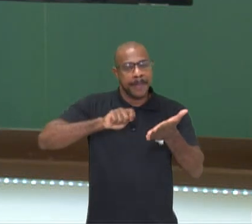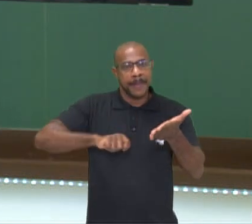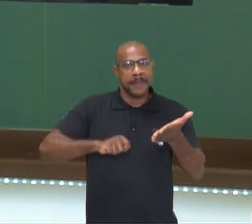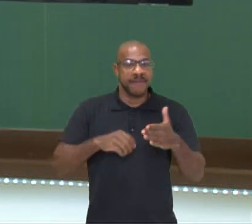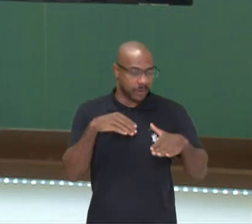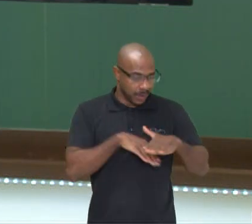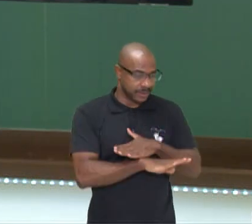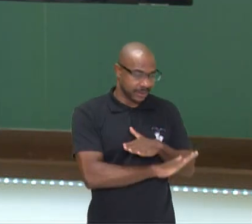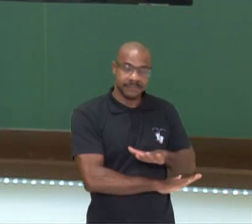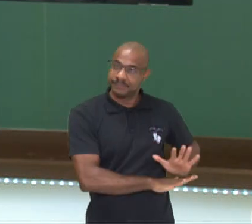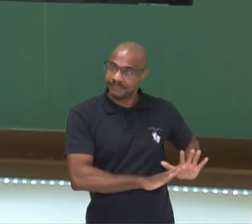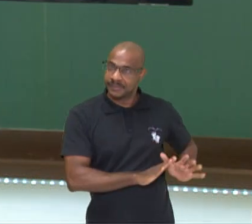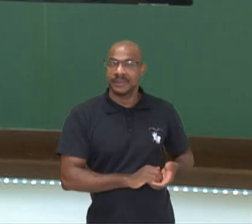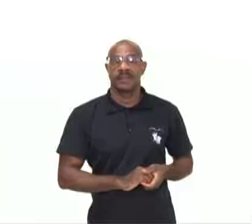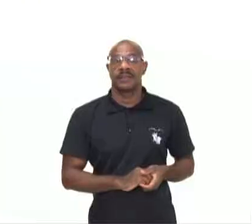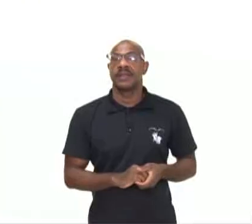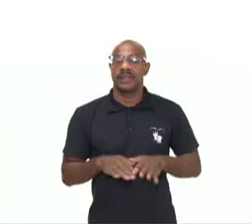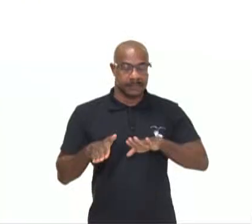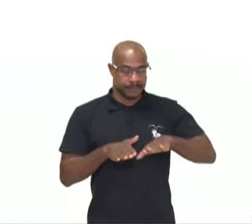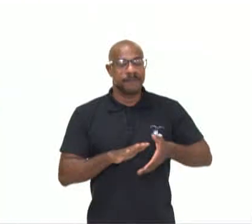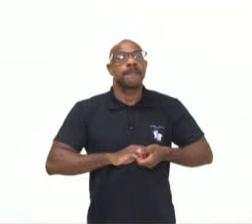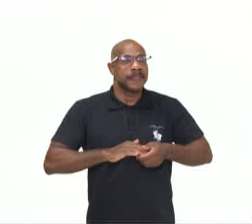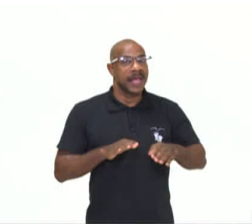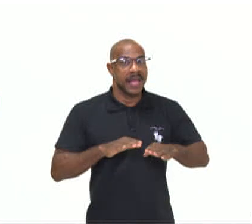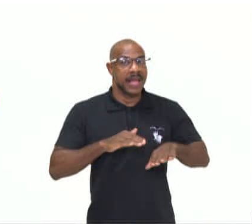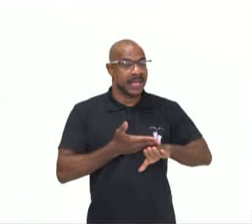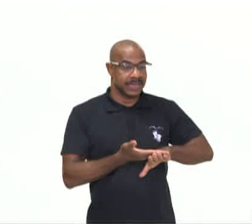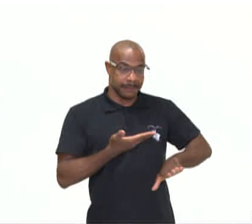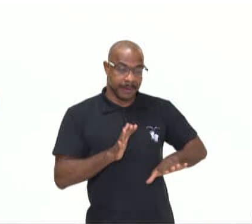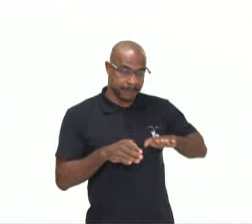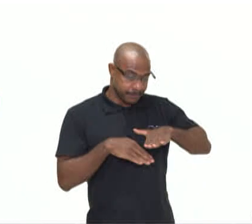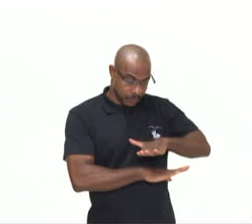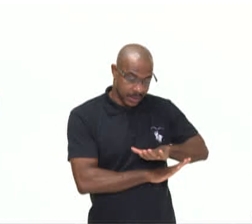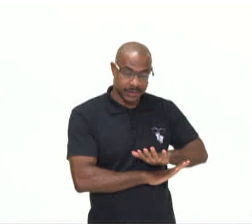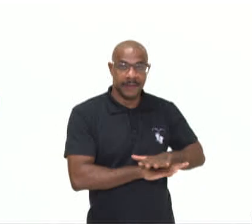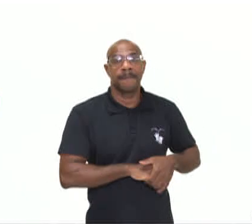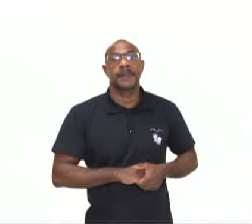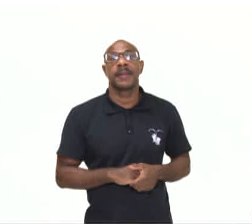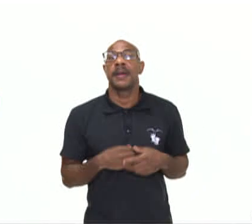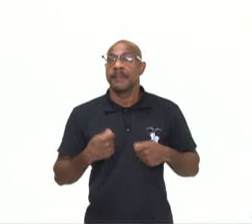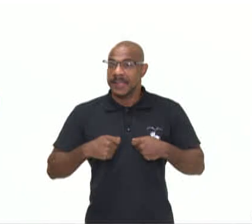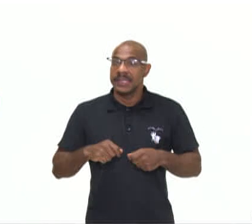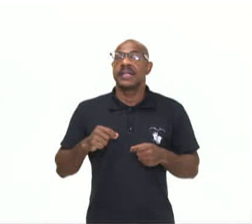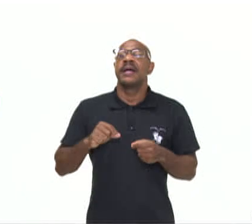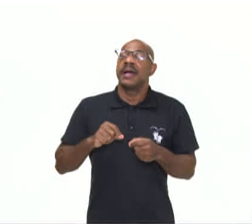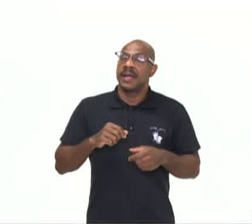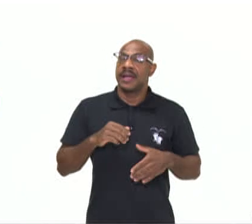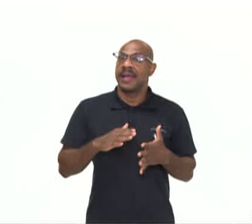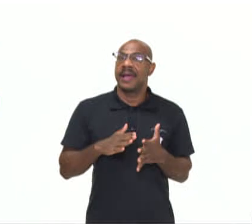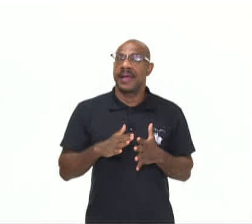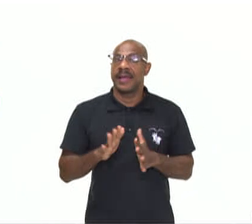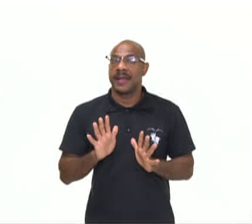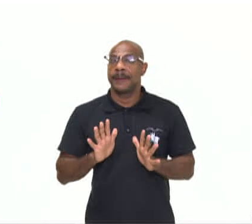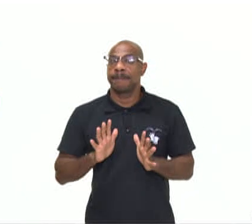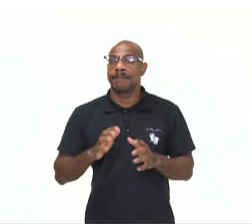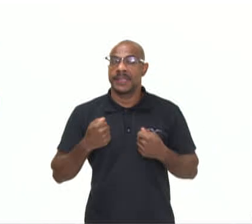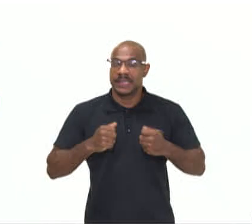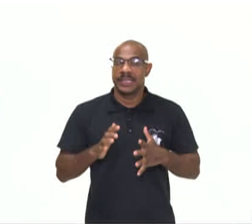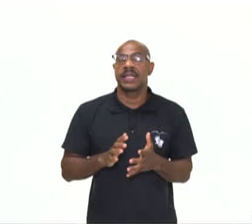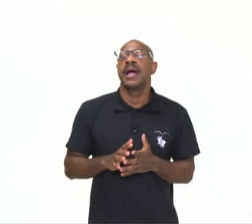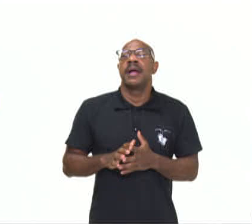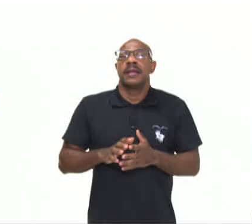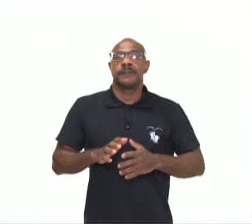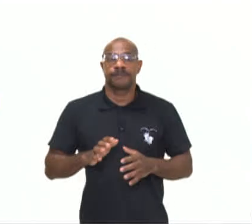guardadas ali no cantinho olha só é importante tem perguntas a mais do que serão feitas de vida imprevisto é